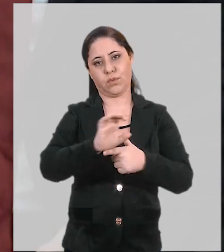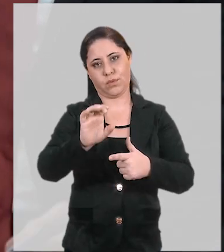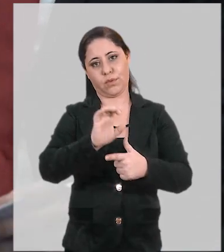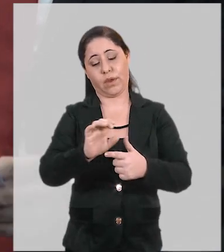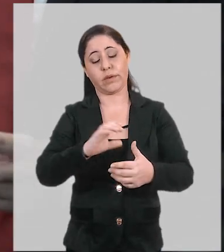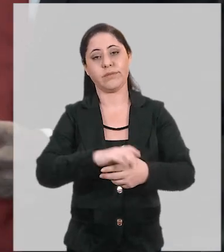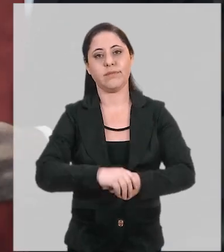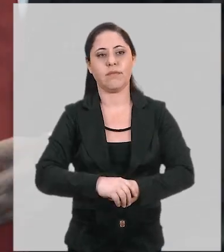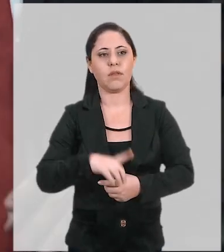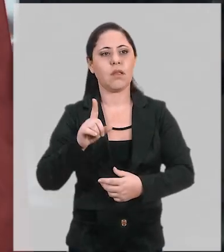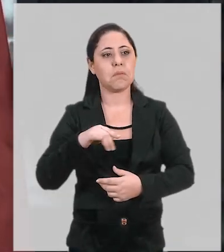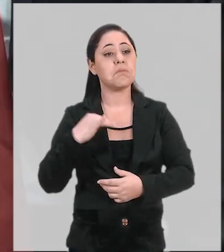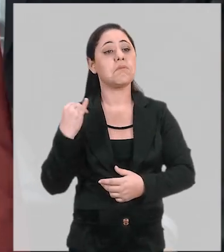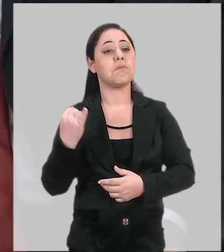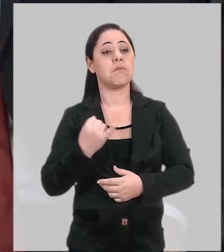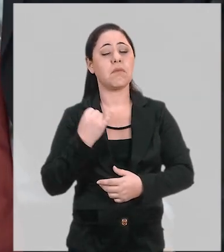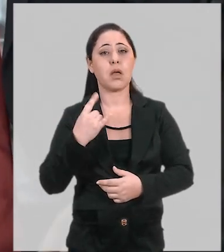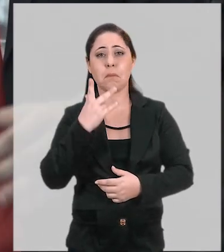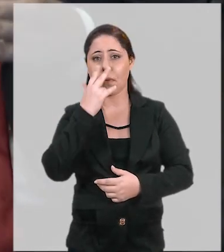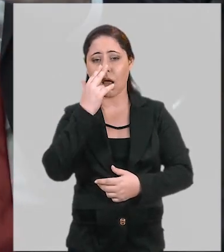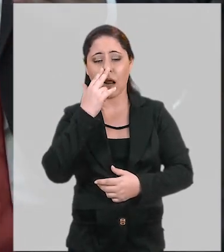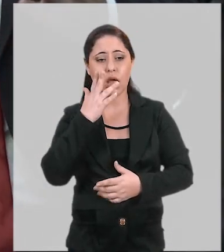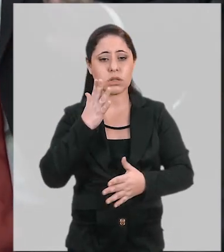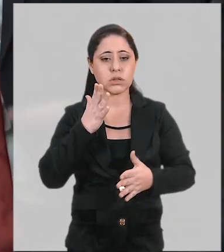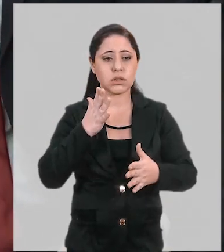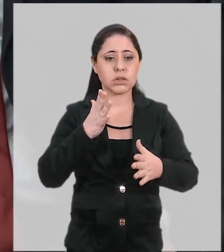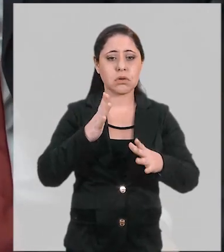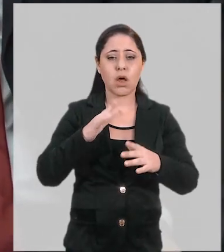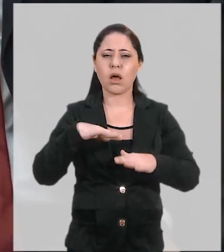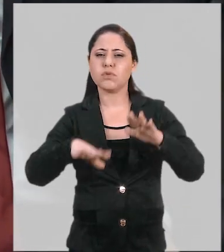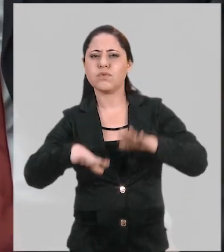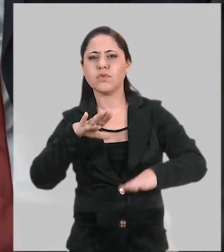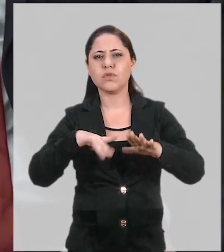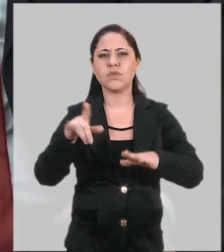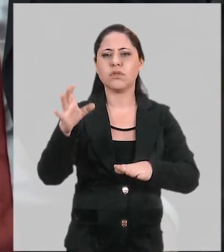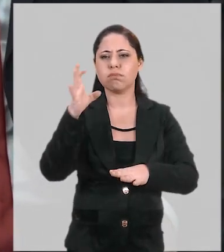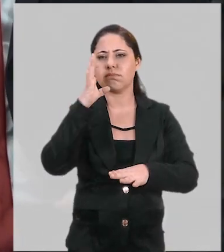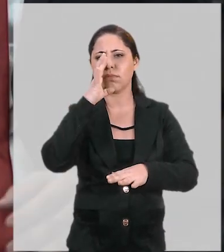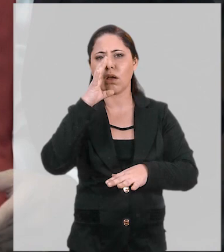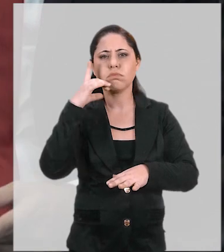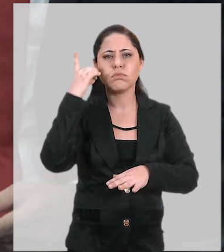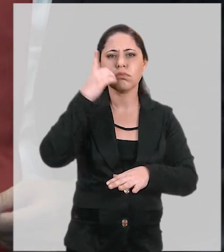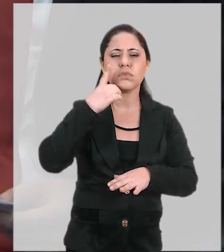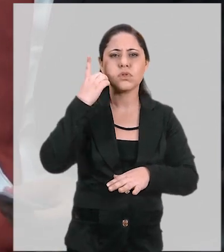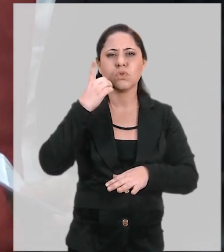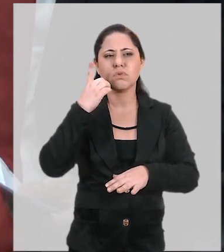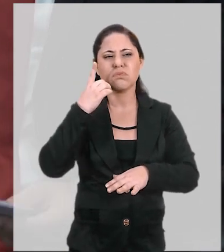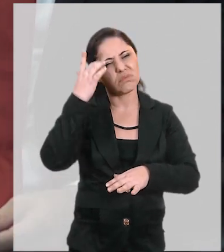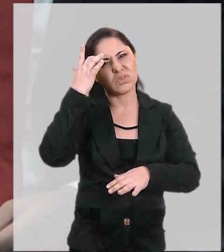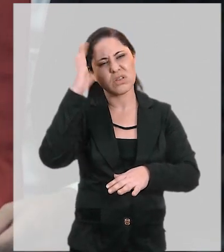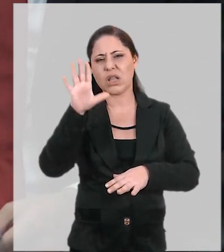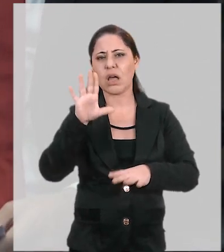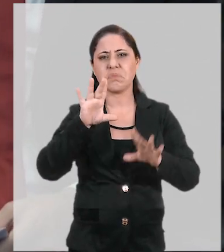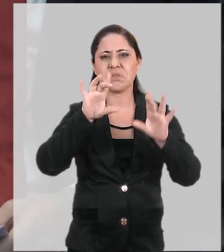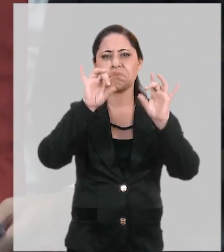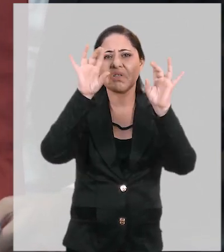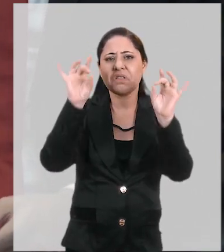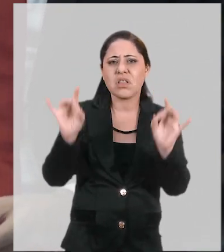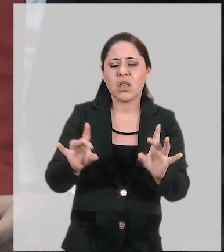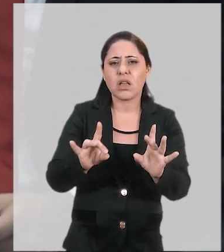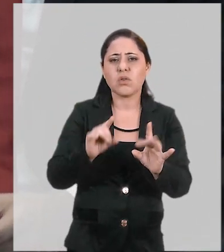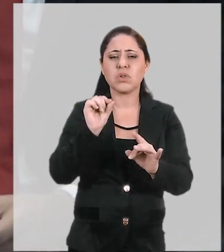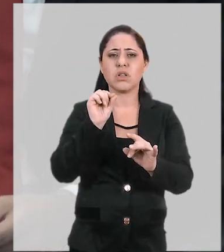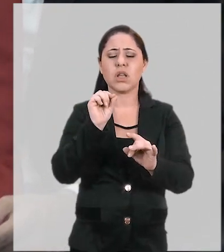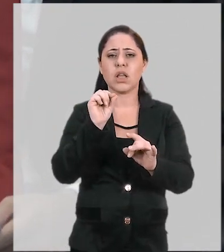Pois é, muito interessante isso, né? São uns bastidores, muitas vezes você que acompanha o seu deputado e acaba não ficando sabendo desses detalhes